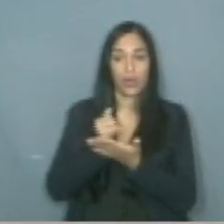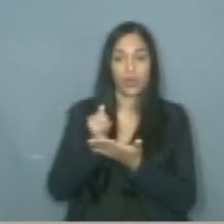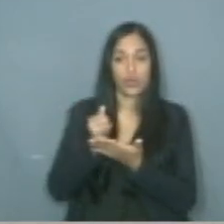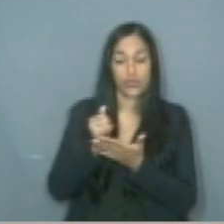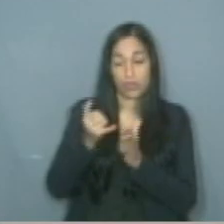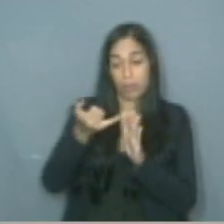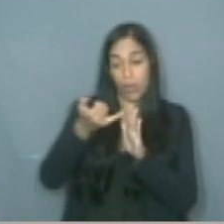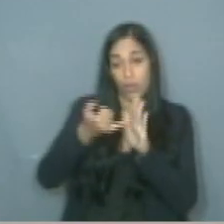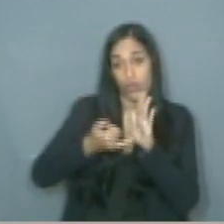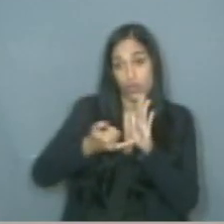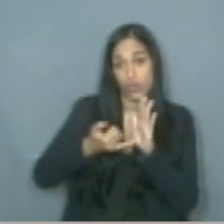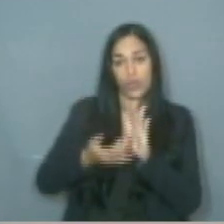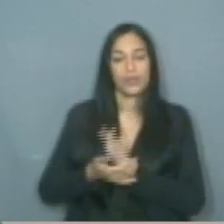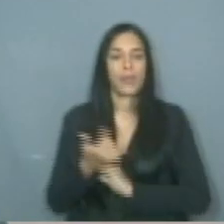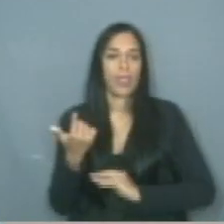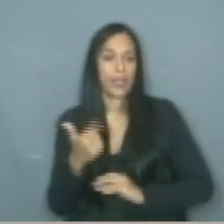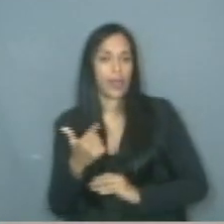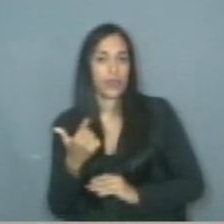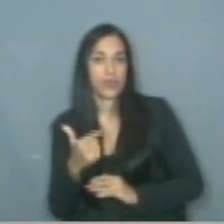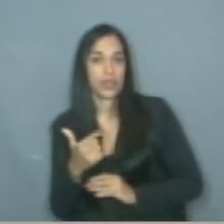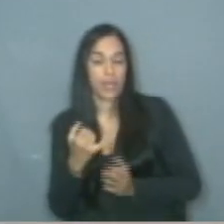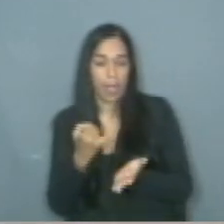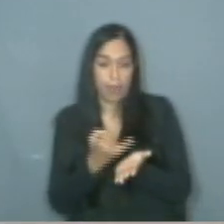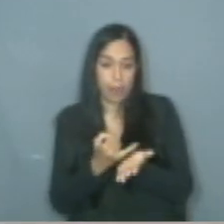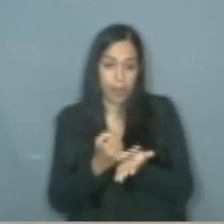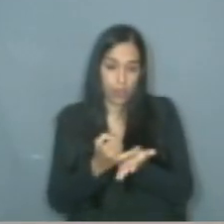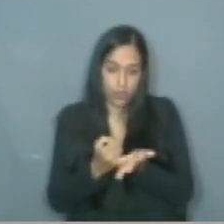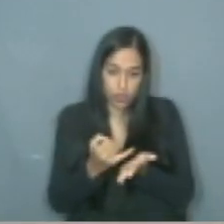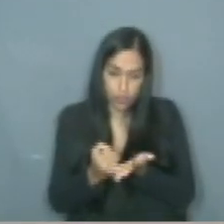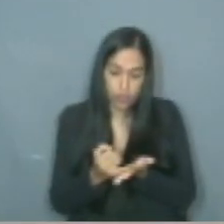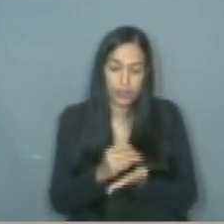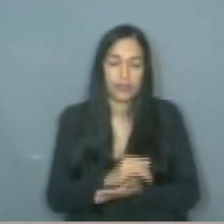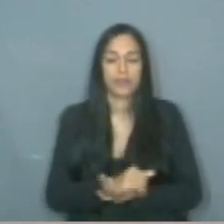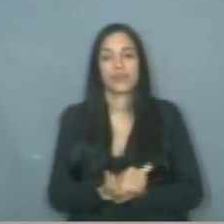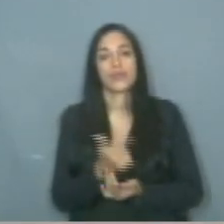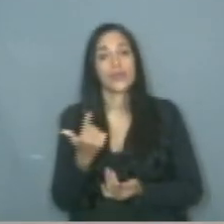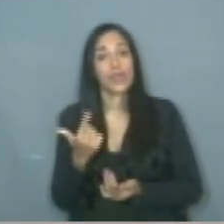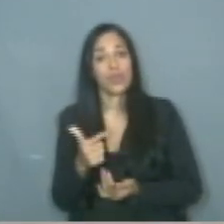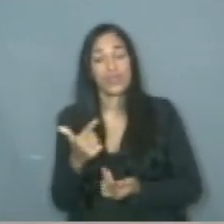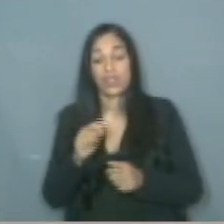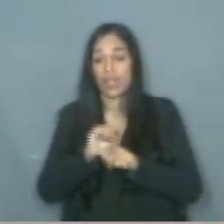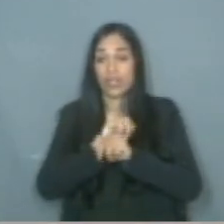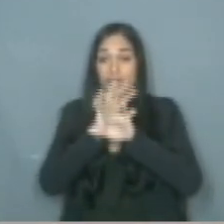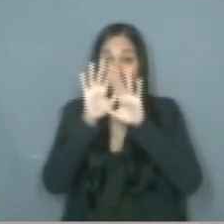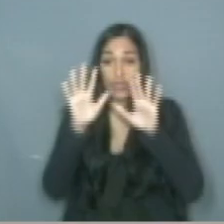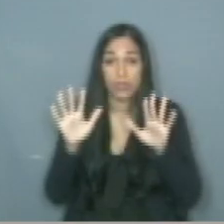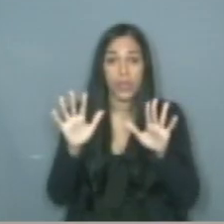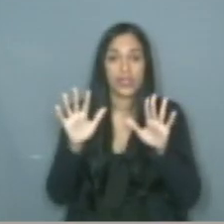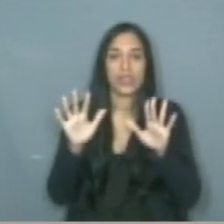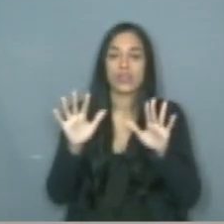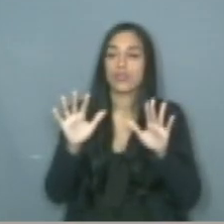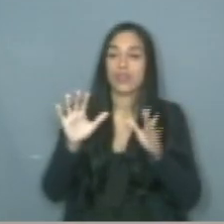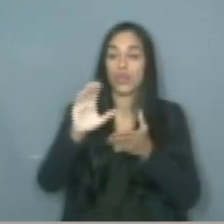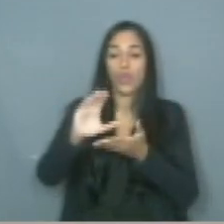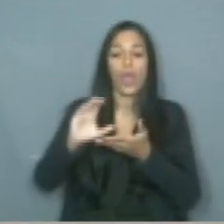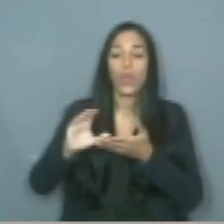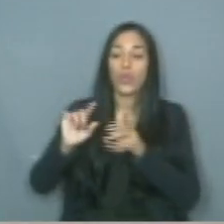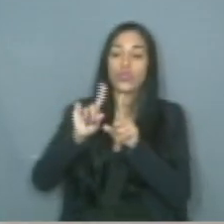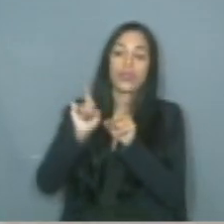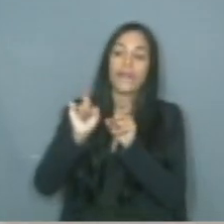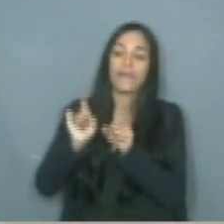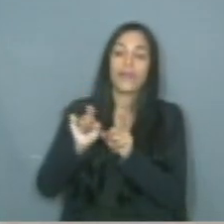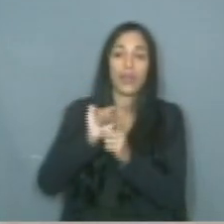que não se tem transparência com o que se faz com ele. Isso não ajuda na mobilidade, isso